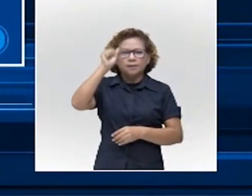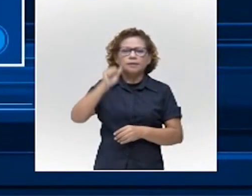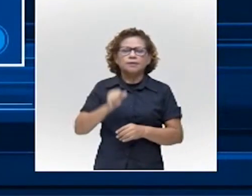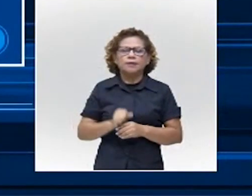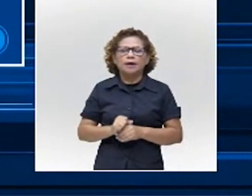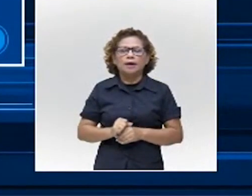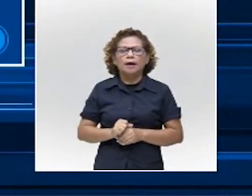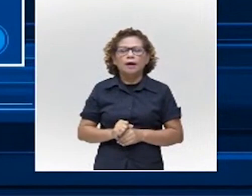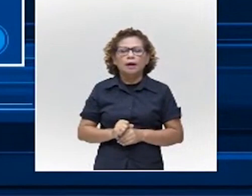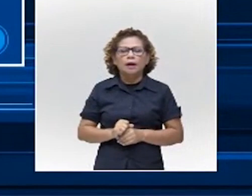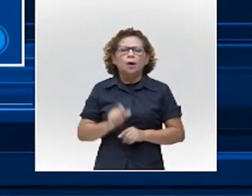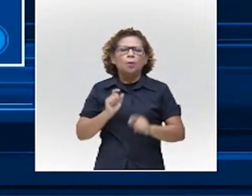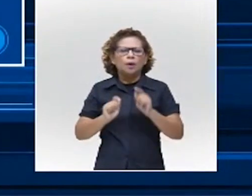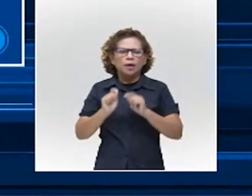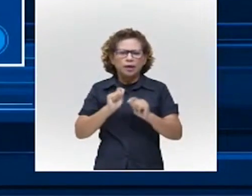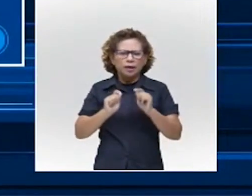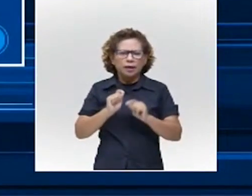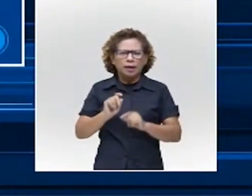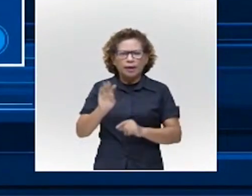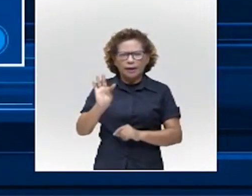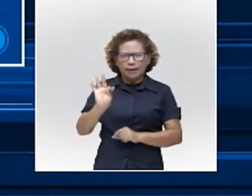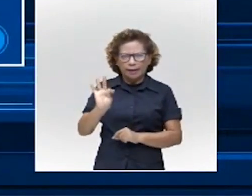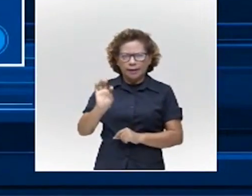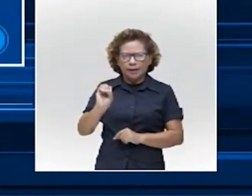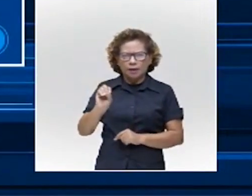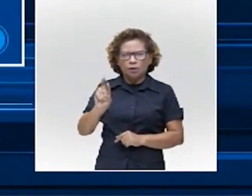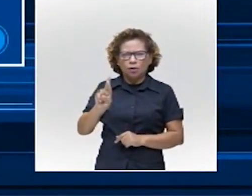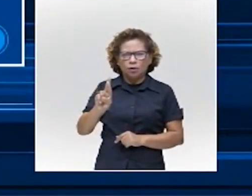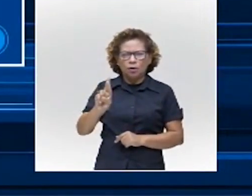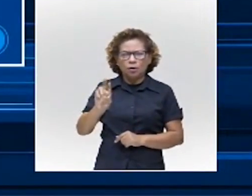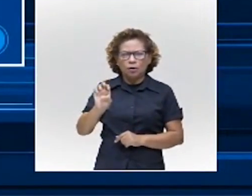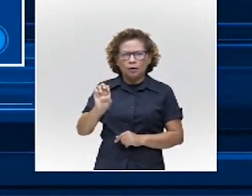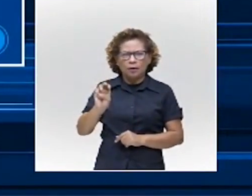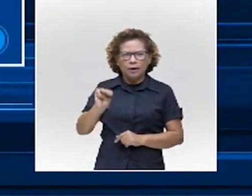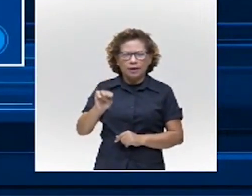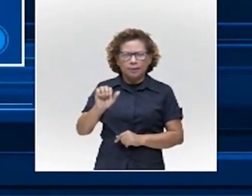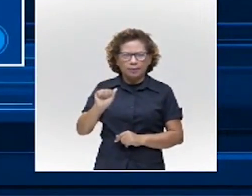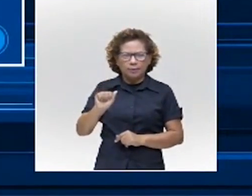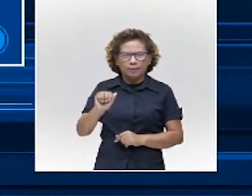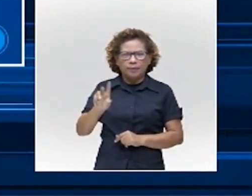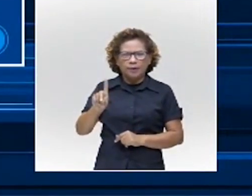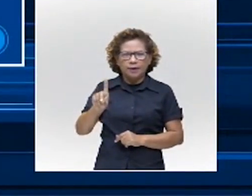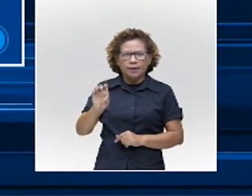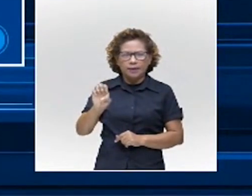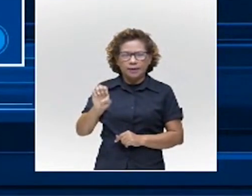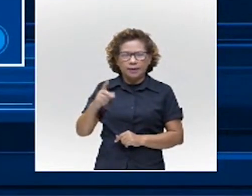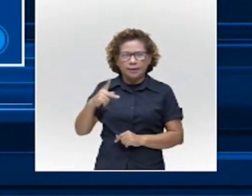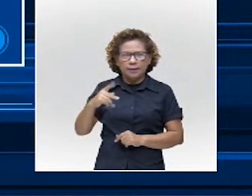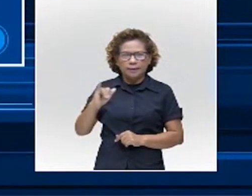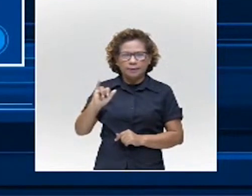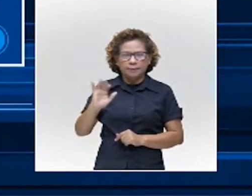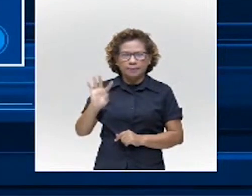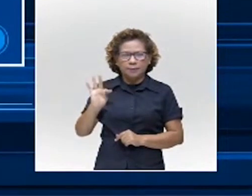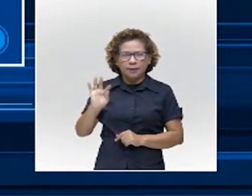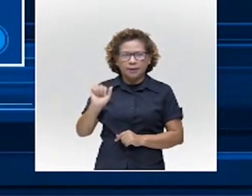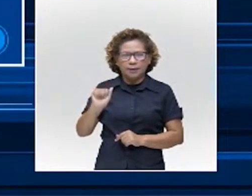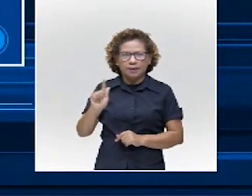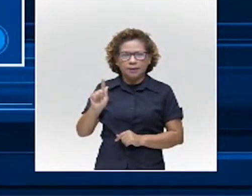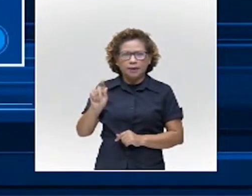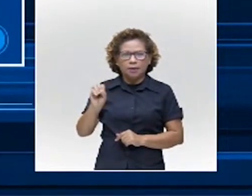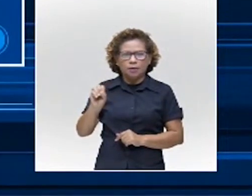Pitágoras, que é também uma das relações métricas que nós vimos ontem. Só que hoje,